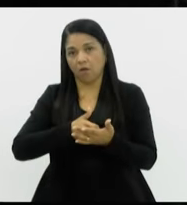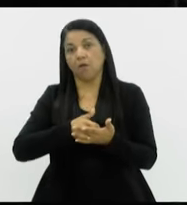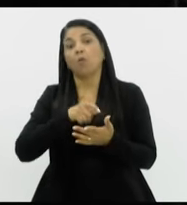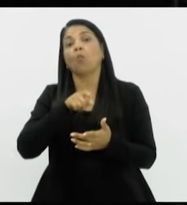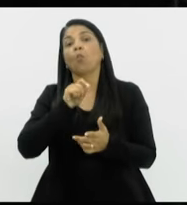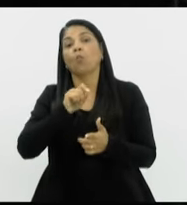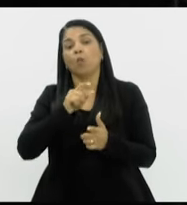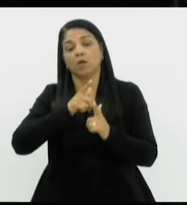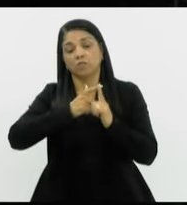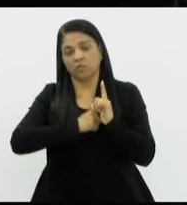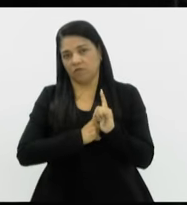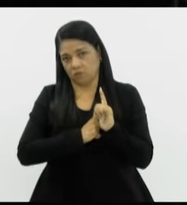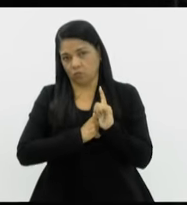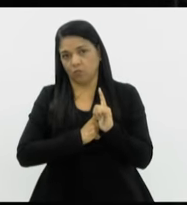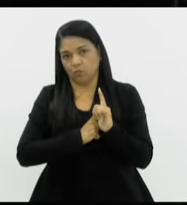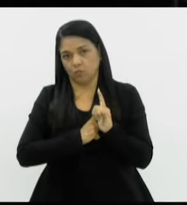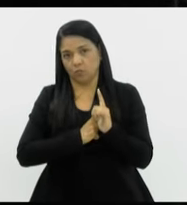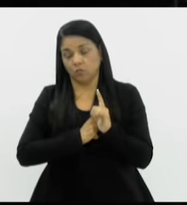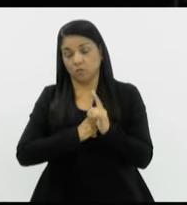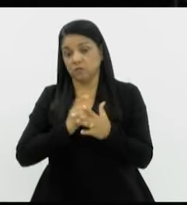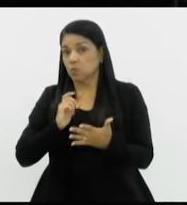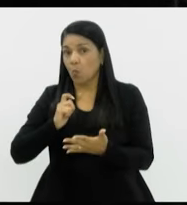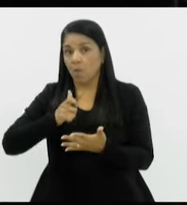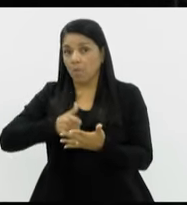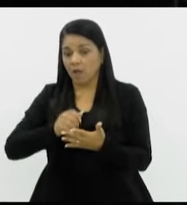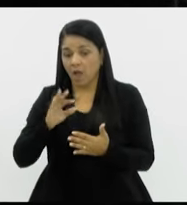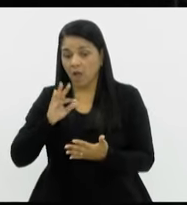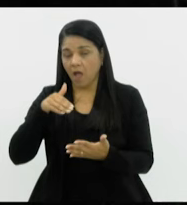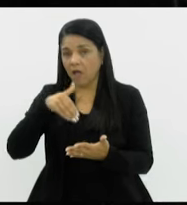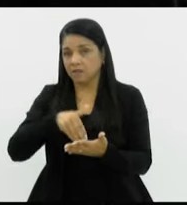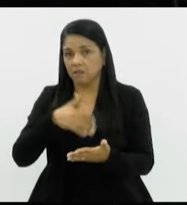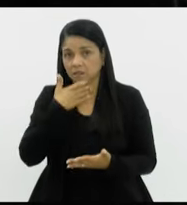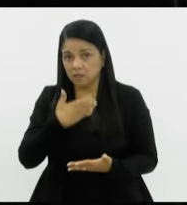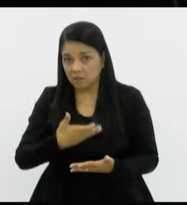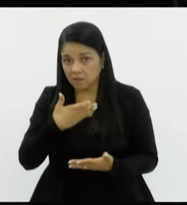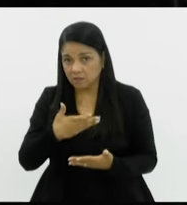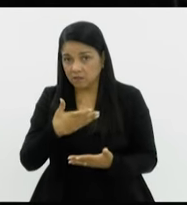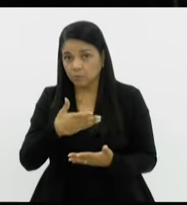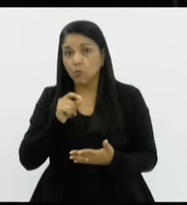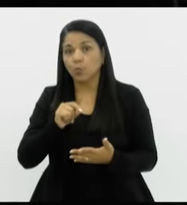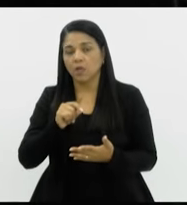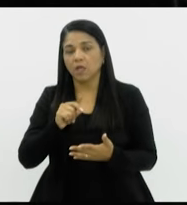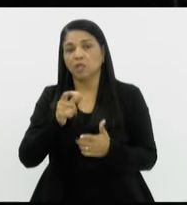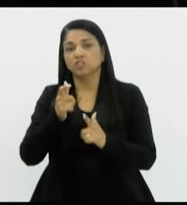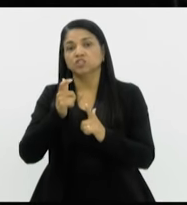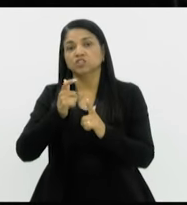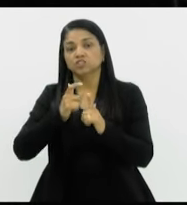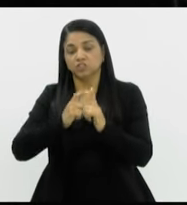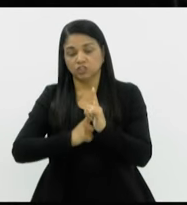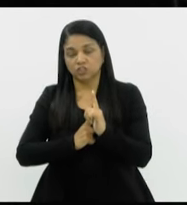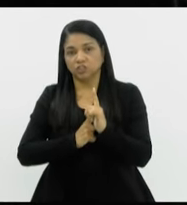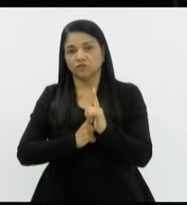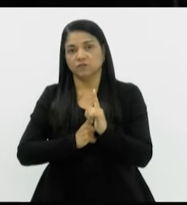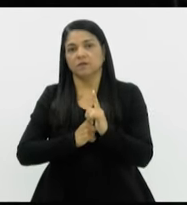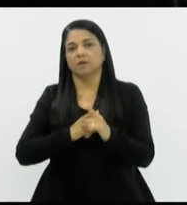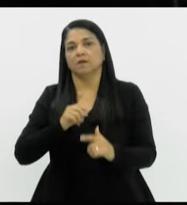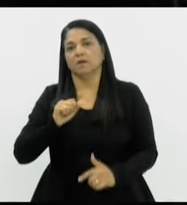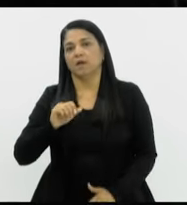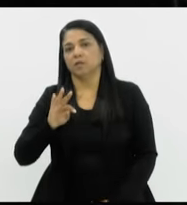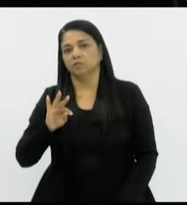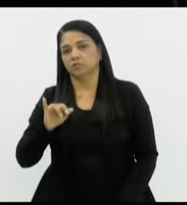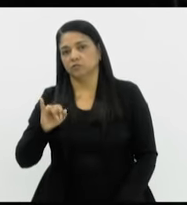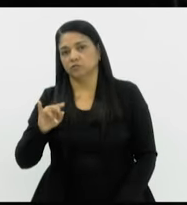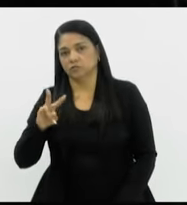pagar até o final do ano, acaba sendo inscrito em dívida ativa.